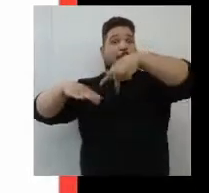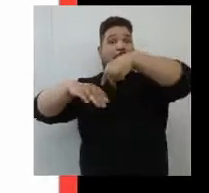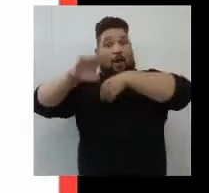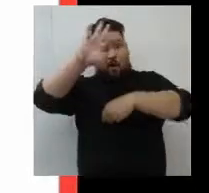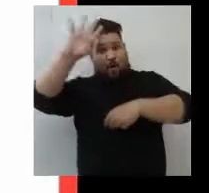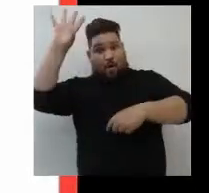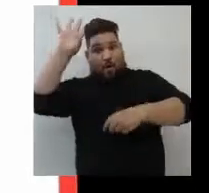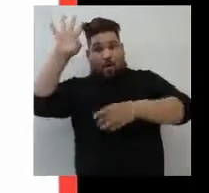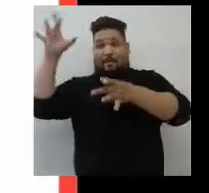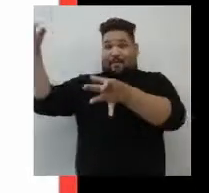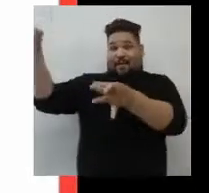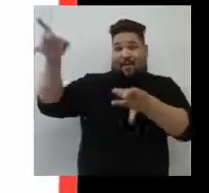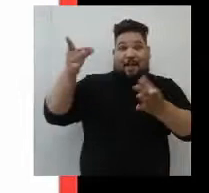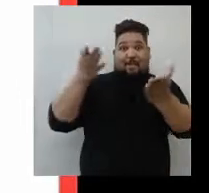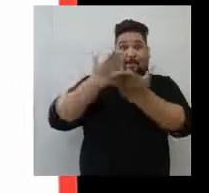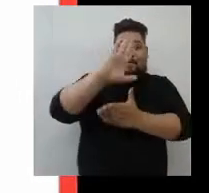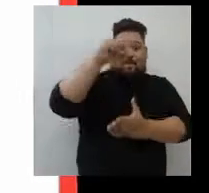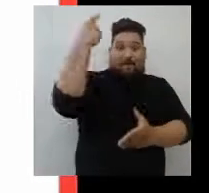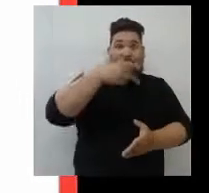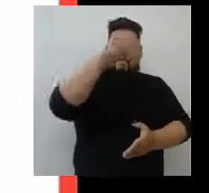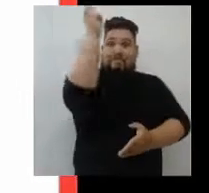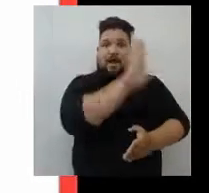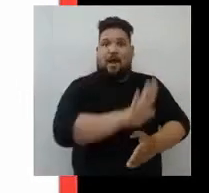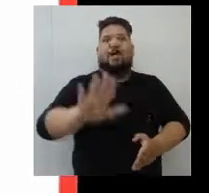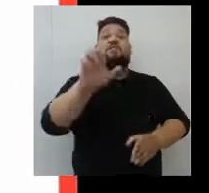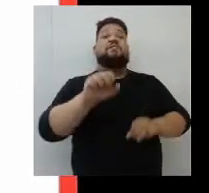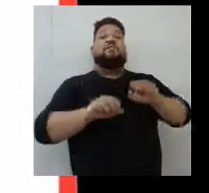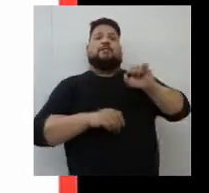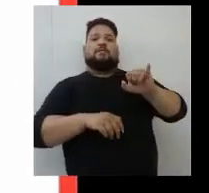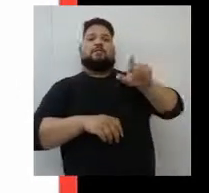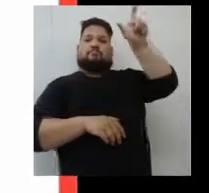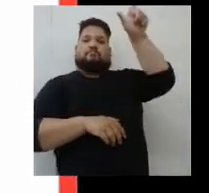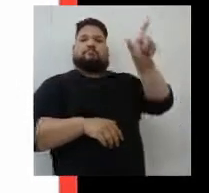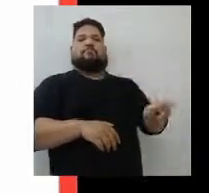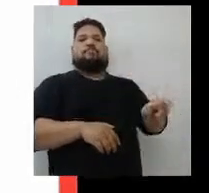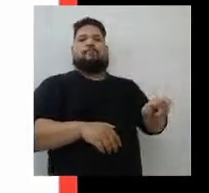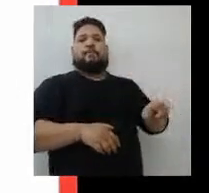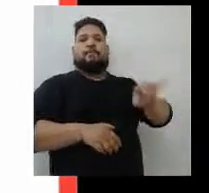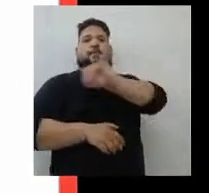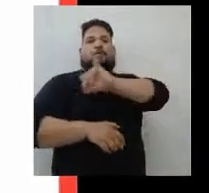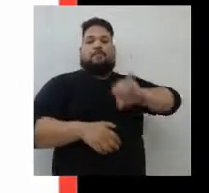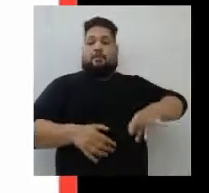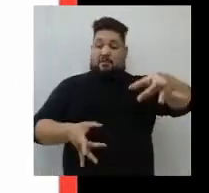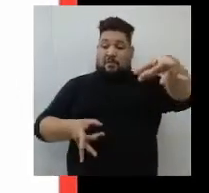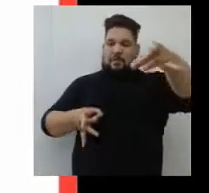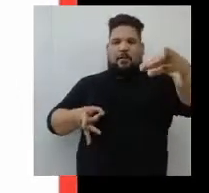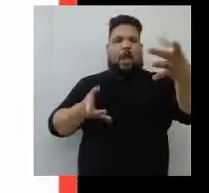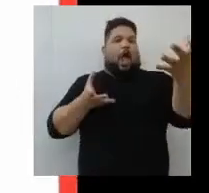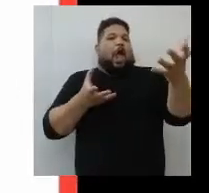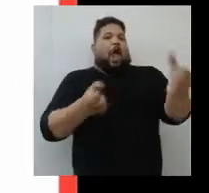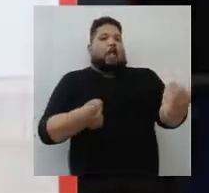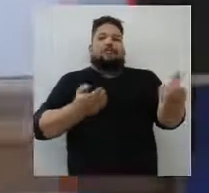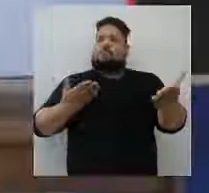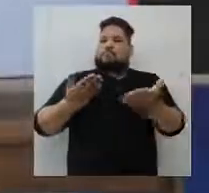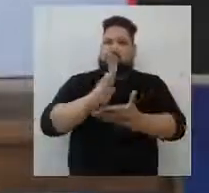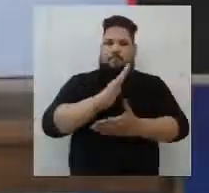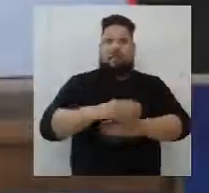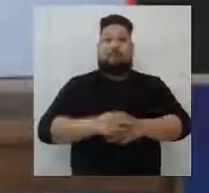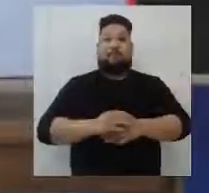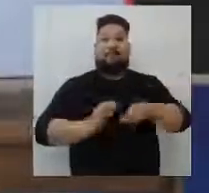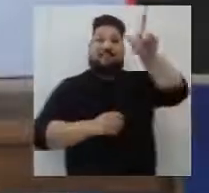seriam aprovadas no Brasil com o aval, com a aceitação do imperador. Então,